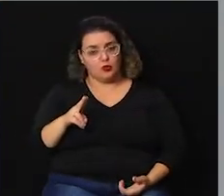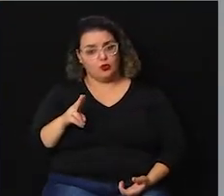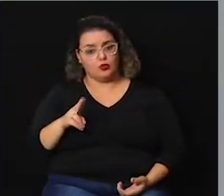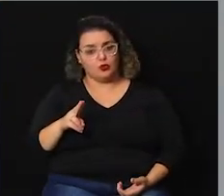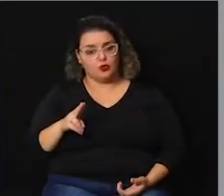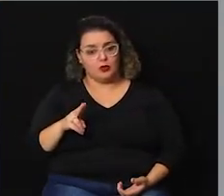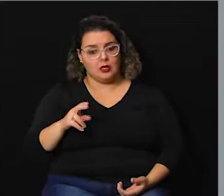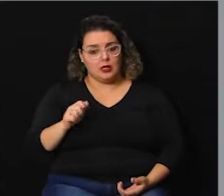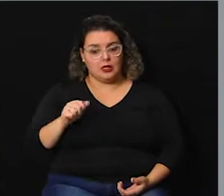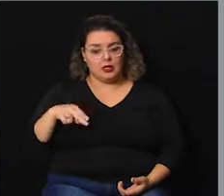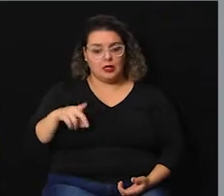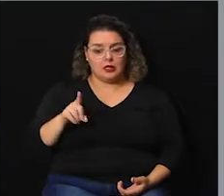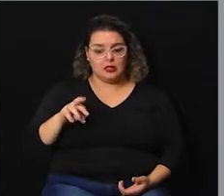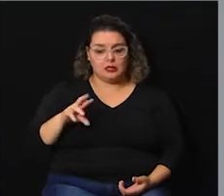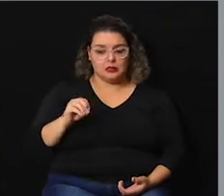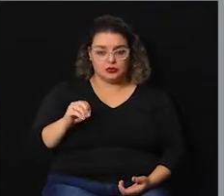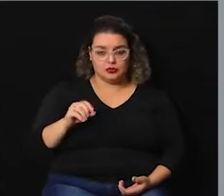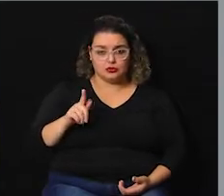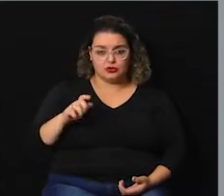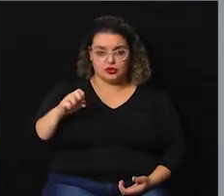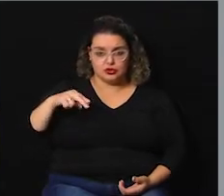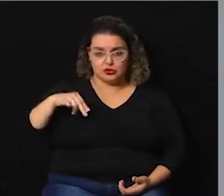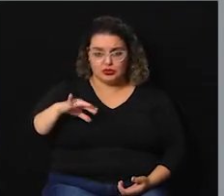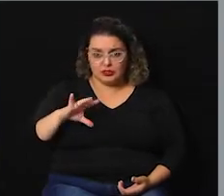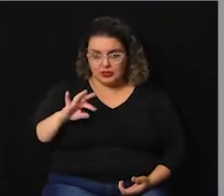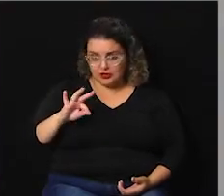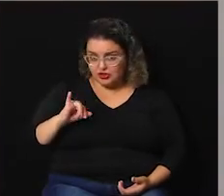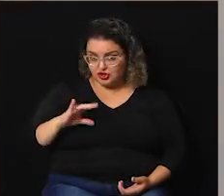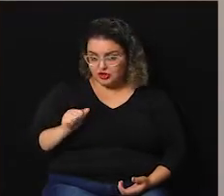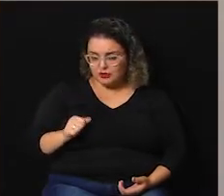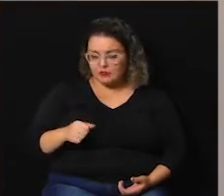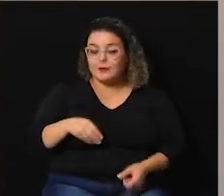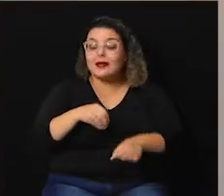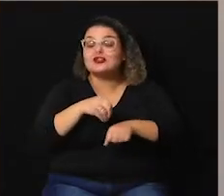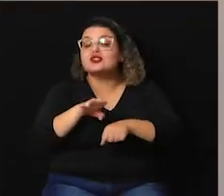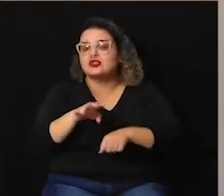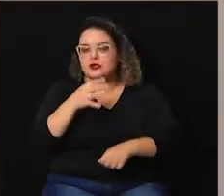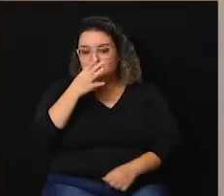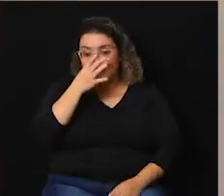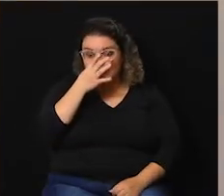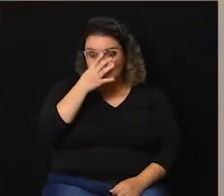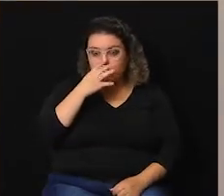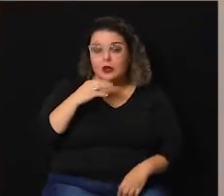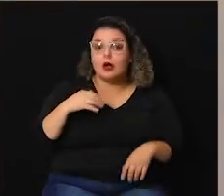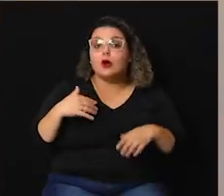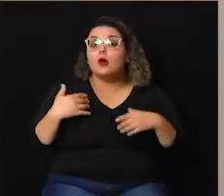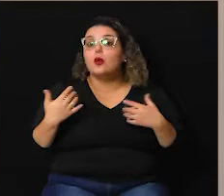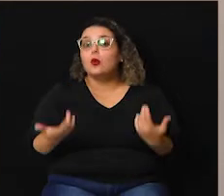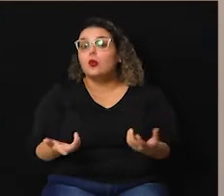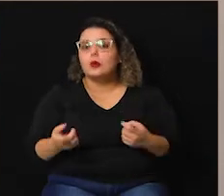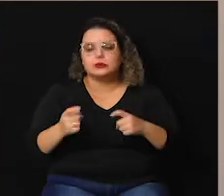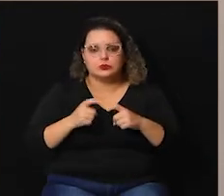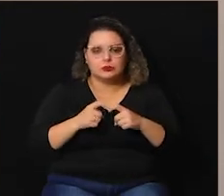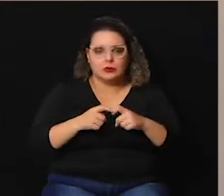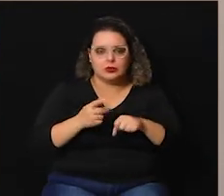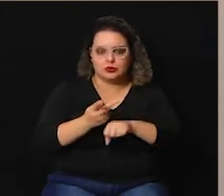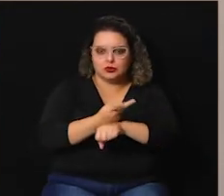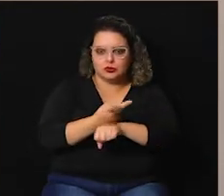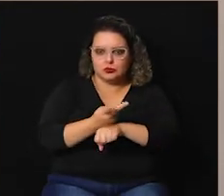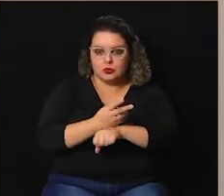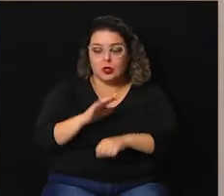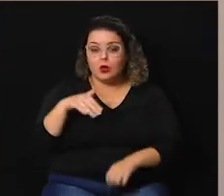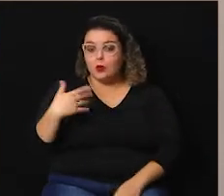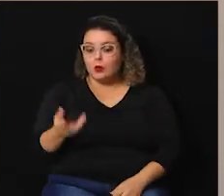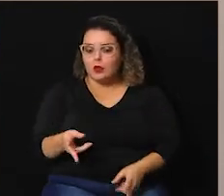alopecia androgenética, aliás, vou dar umas dicas para vocês, quando que vocês devem procurar o médico.